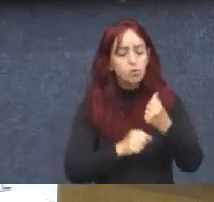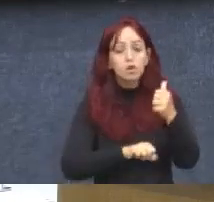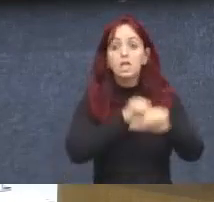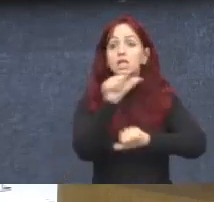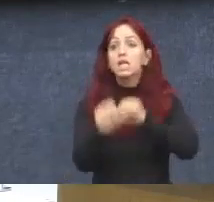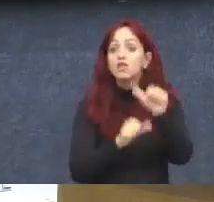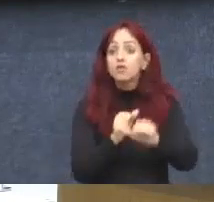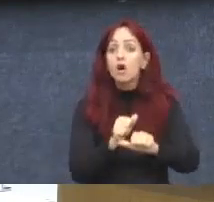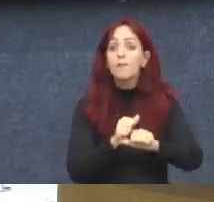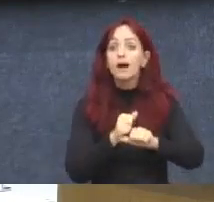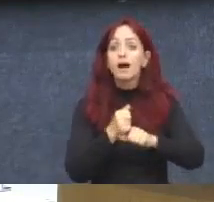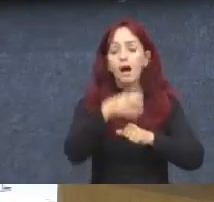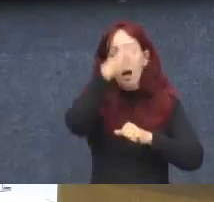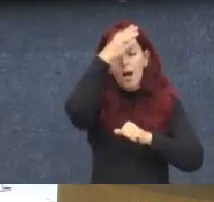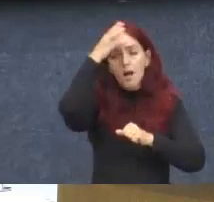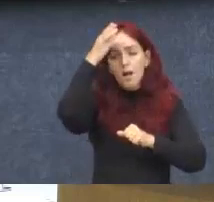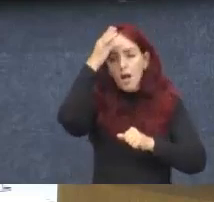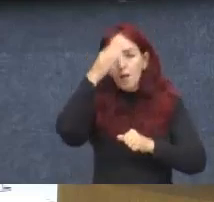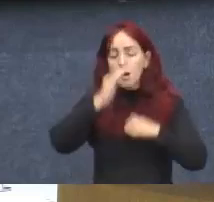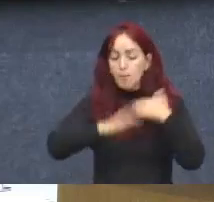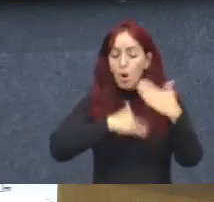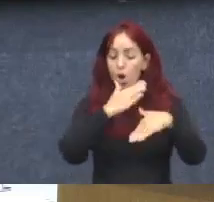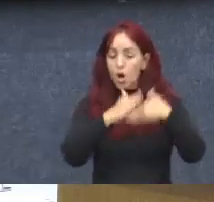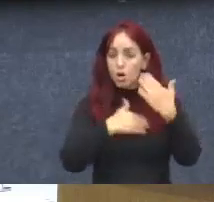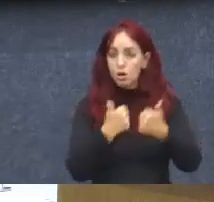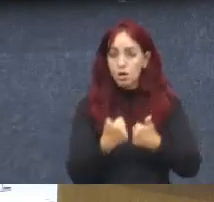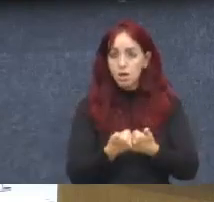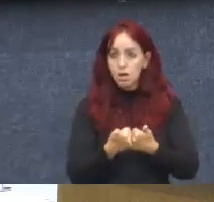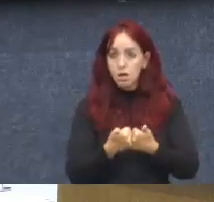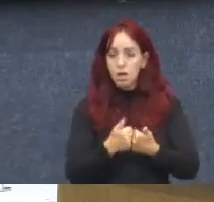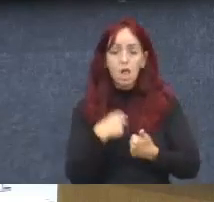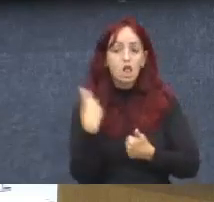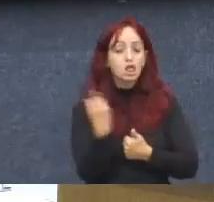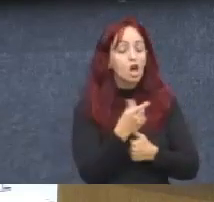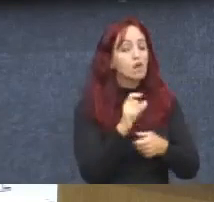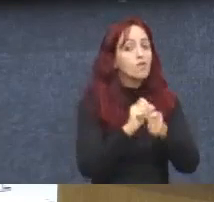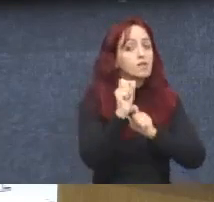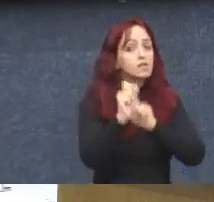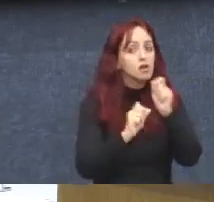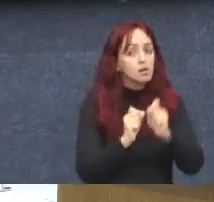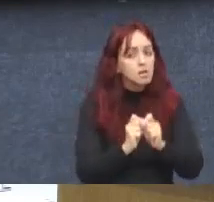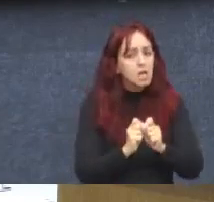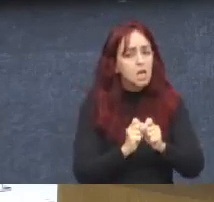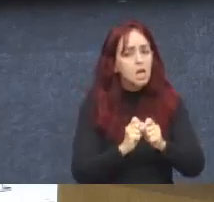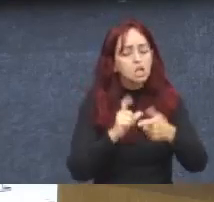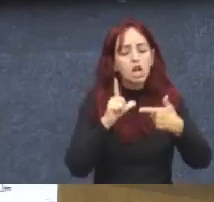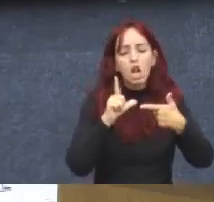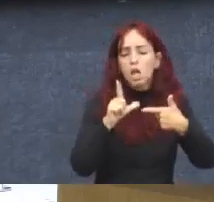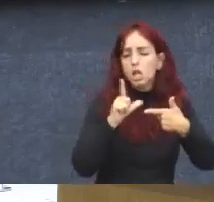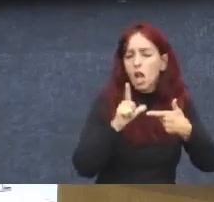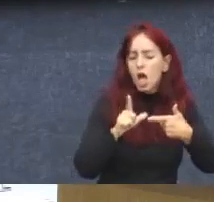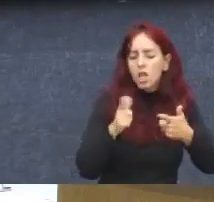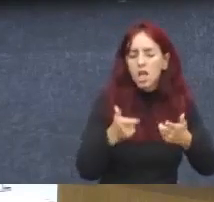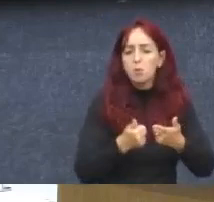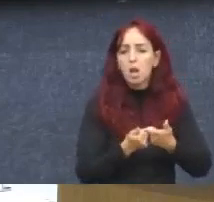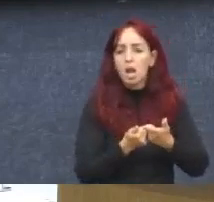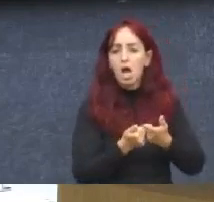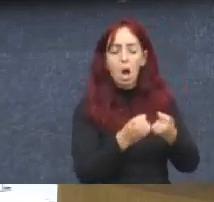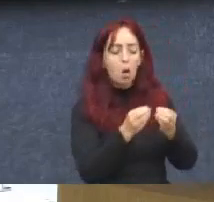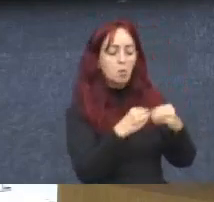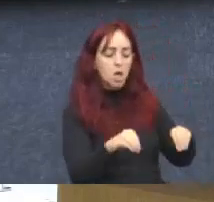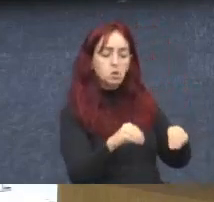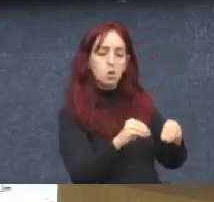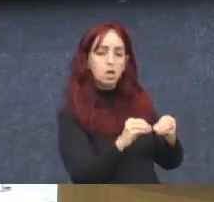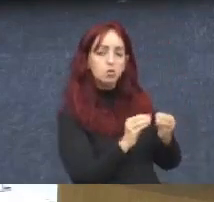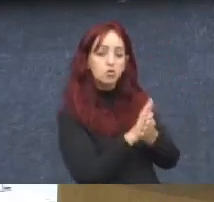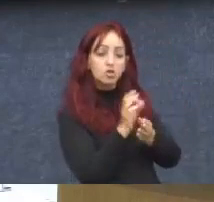o ritmo da Câmara Municipal. Não vamos fazer com que o ato de legislar seja um desperdício de dinheiro